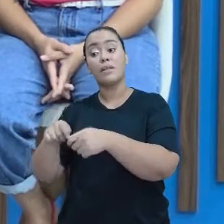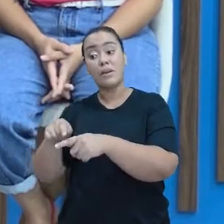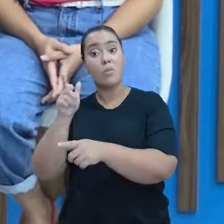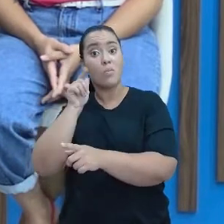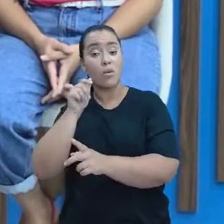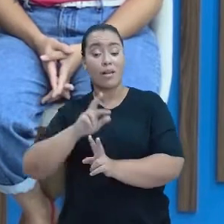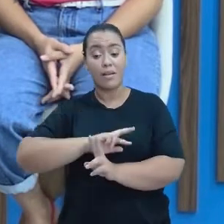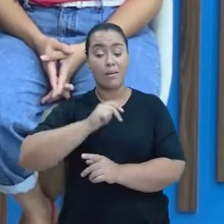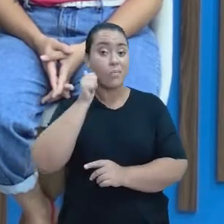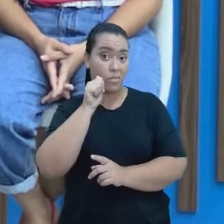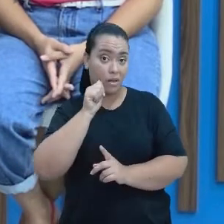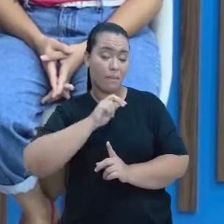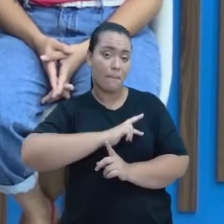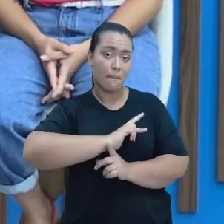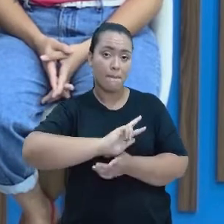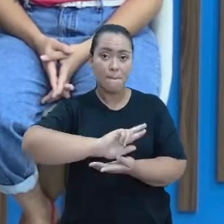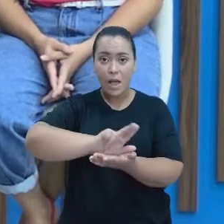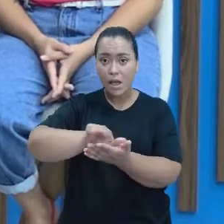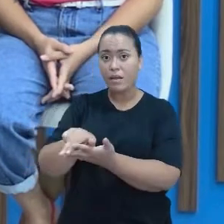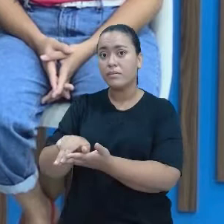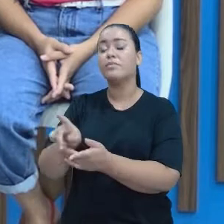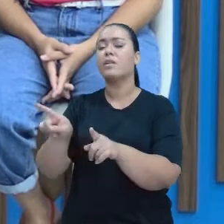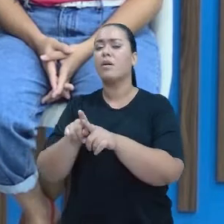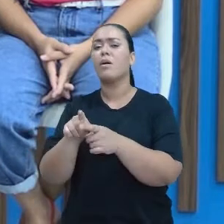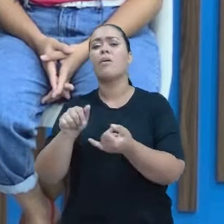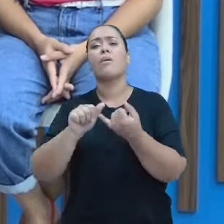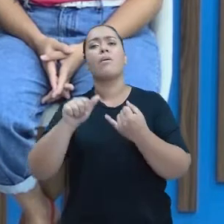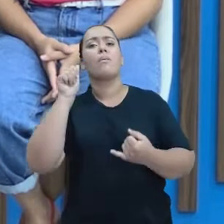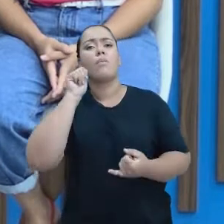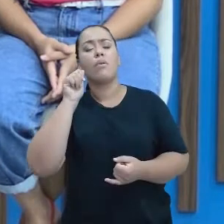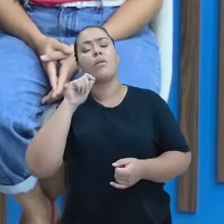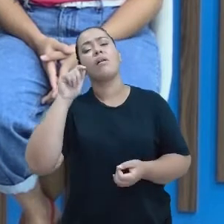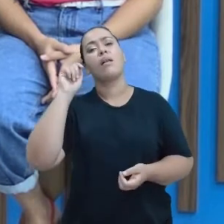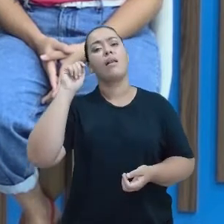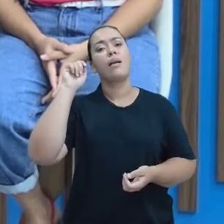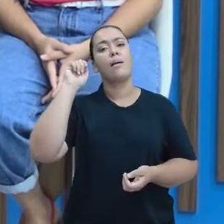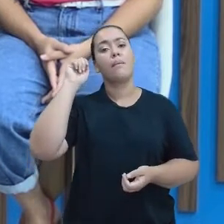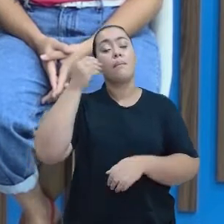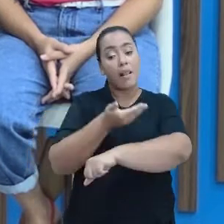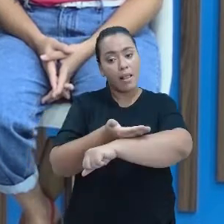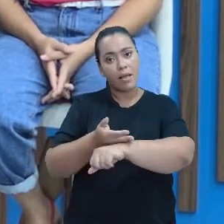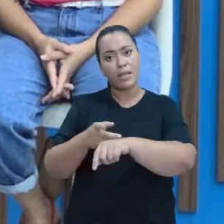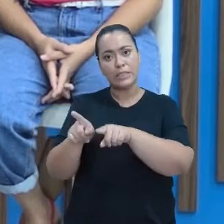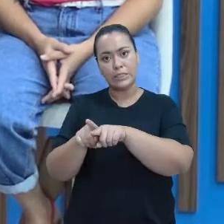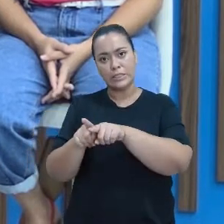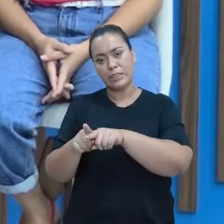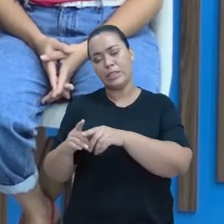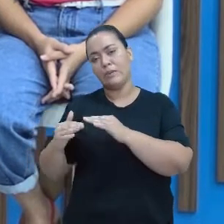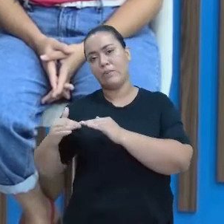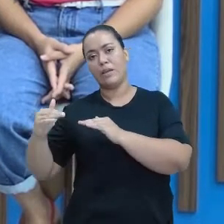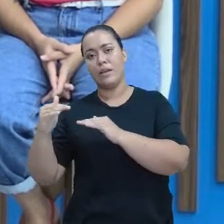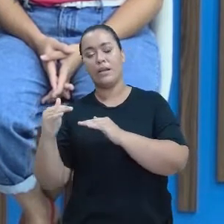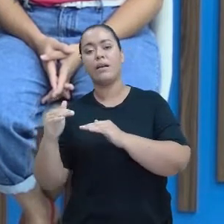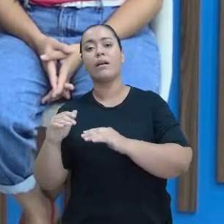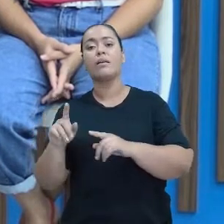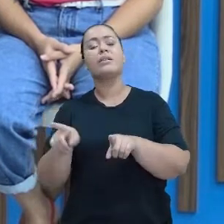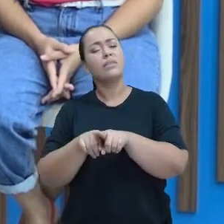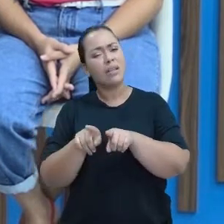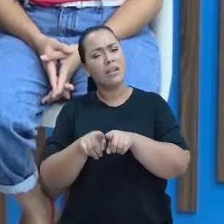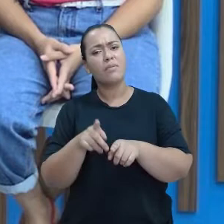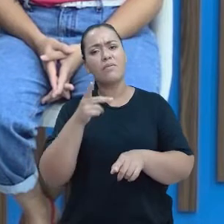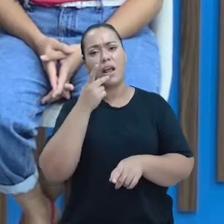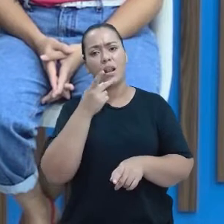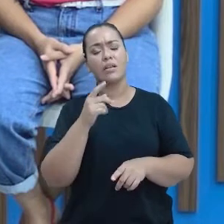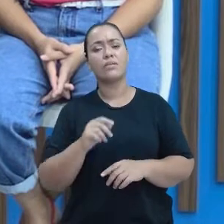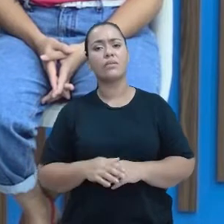ela é diversa. Nós estamos falando das mulheres brancas, de classe média, nessa sociedade de classe, mas também